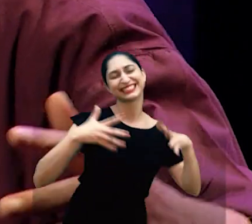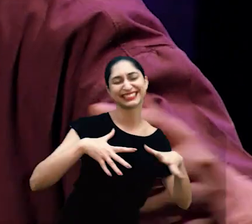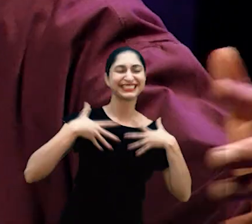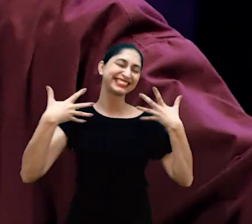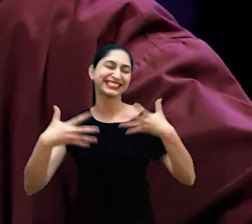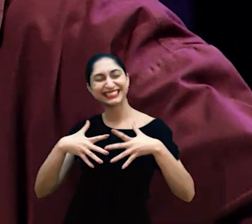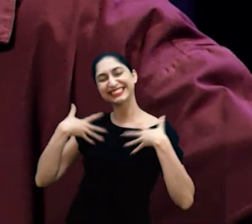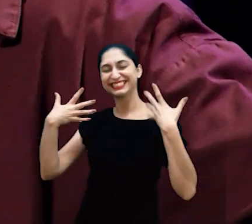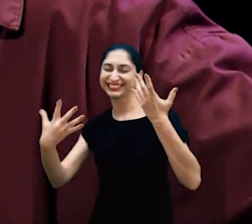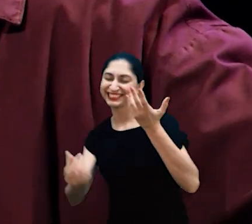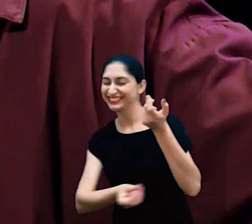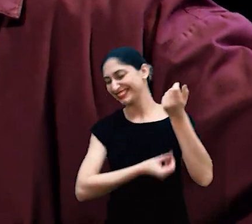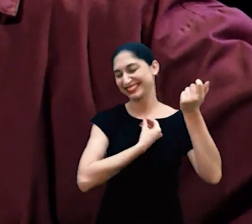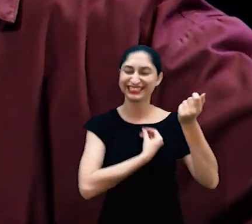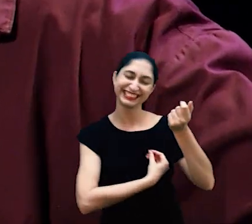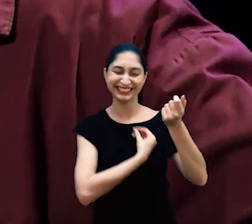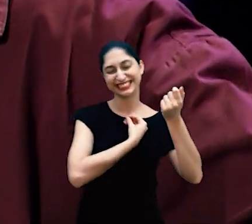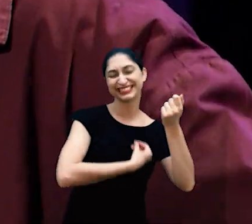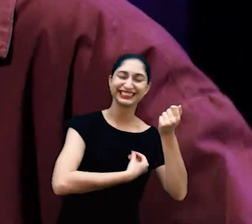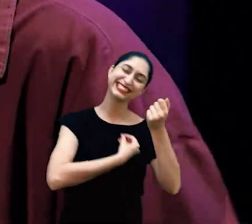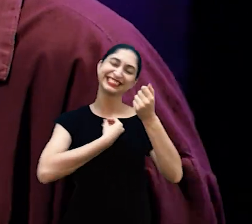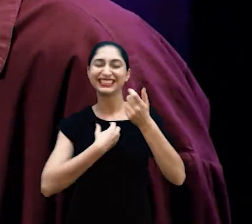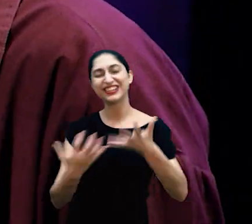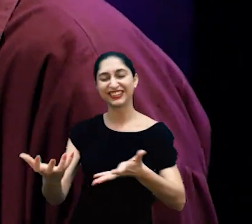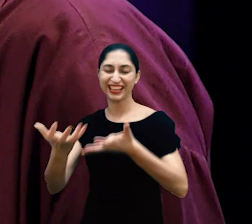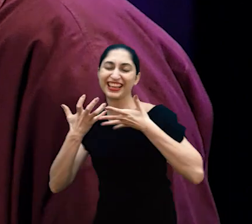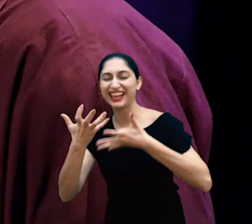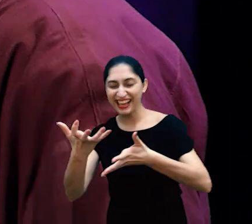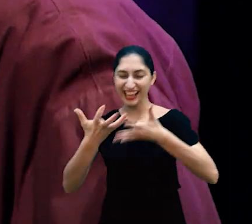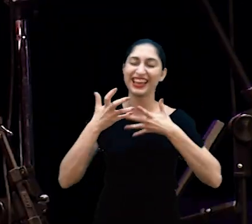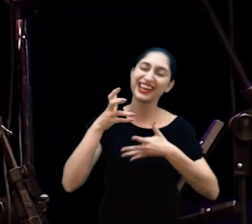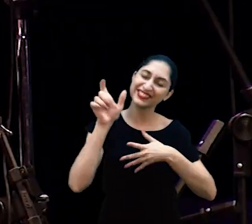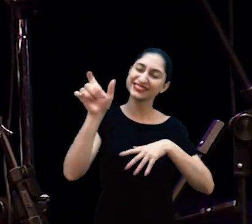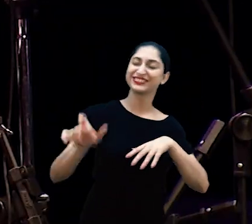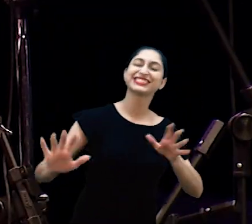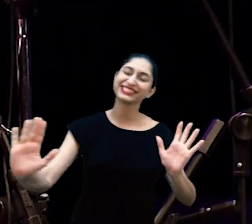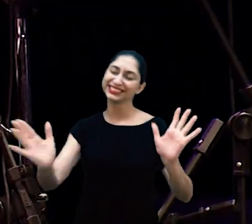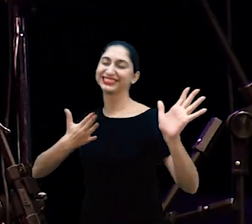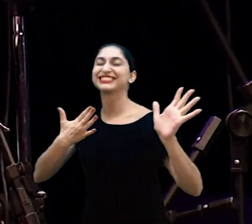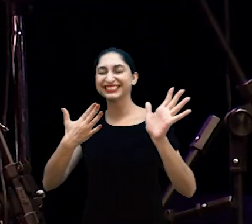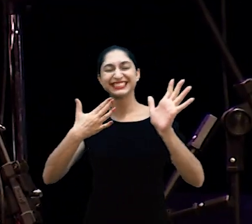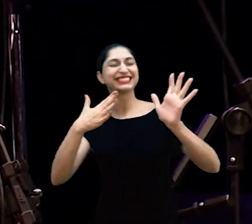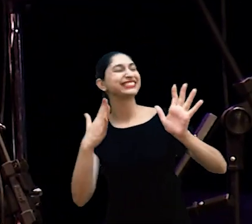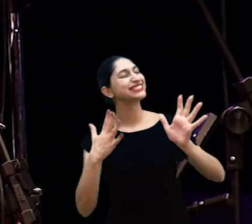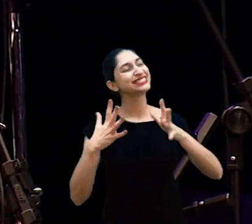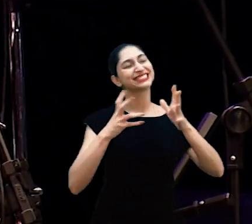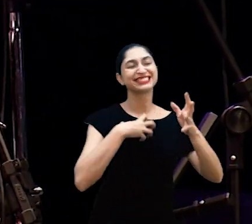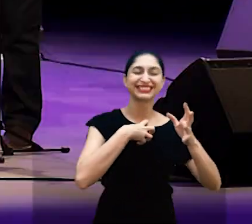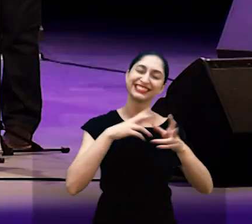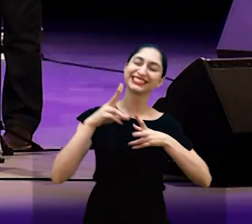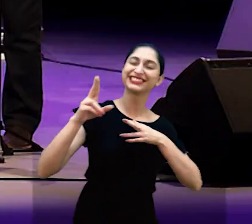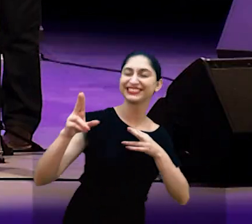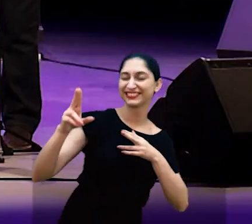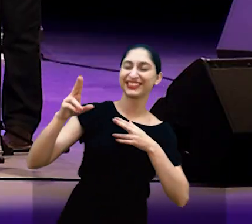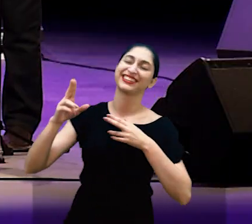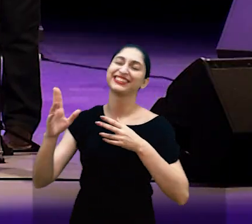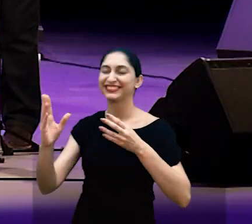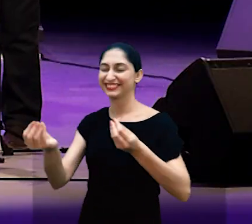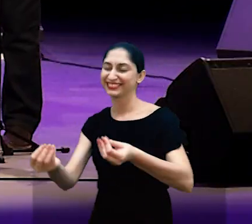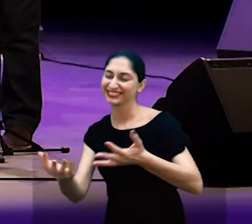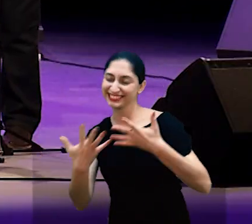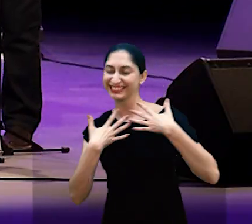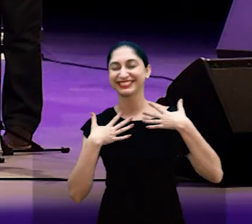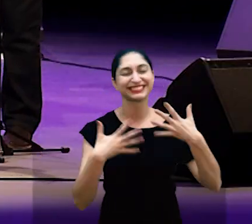que alegre o meu viver. Um xodó pra mim, do meu